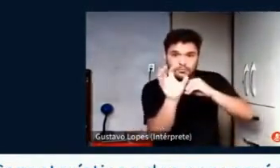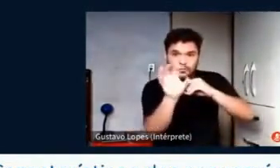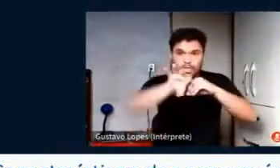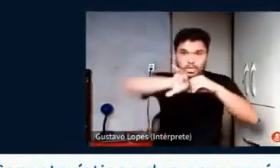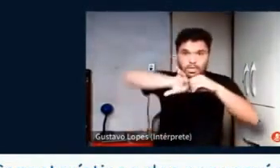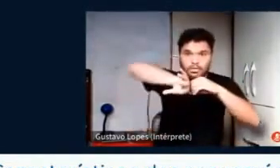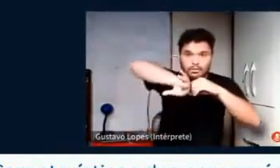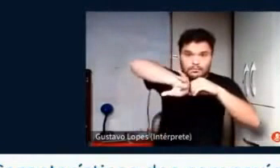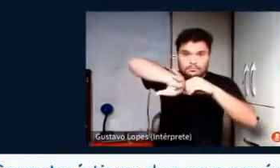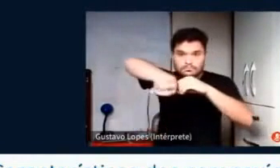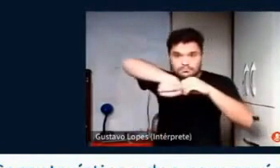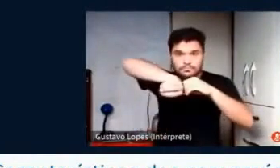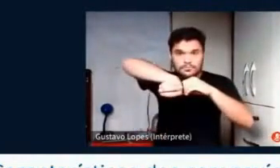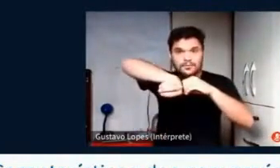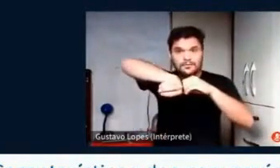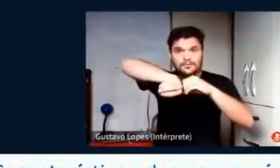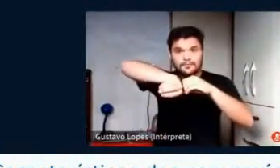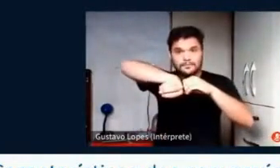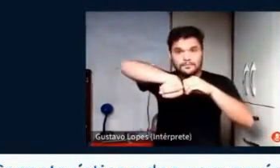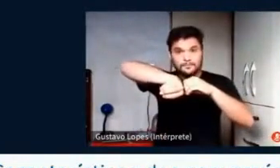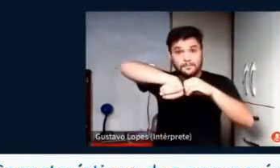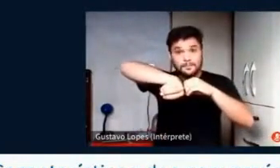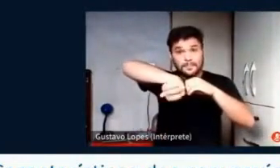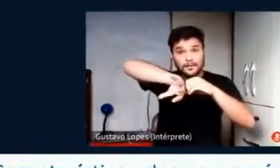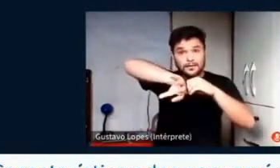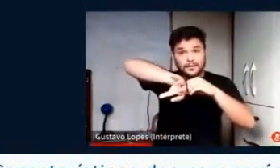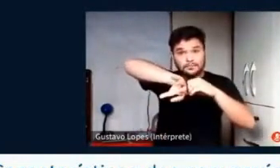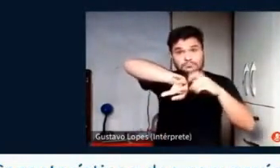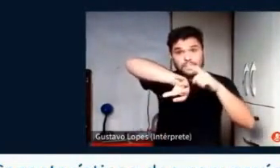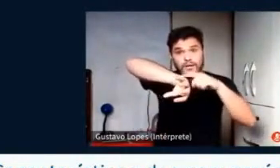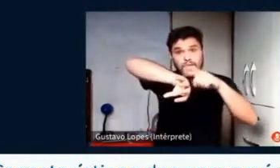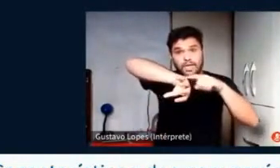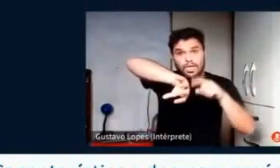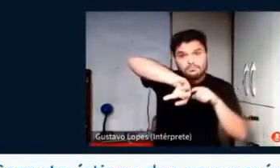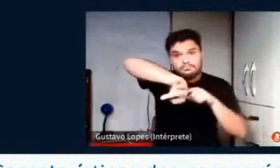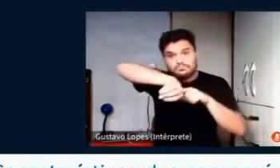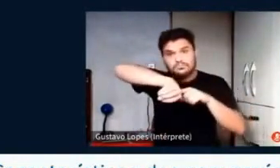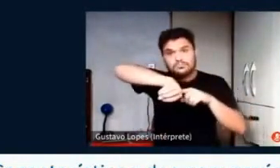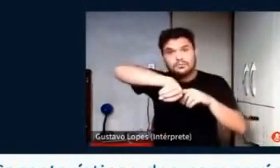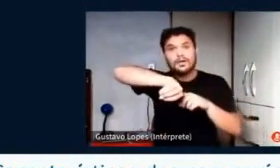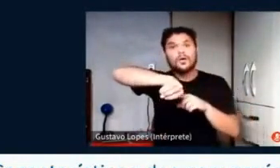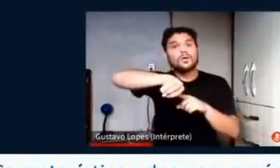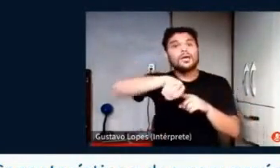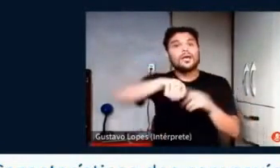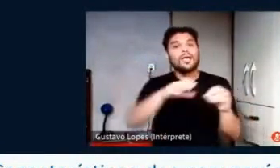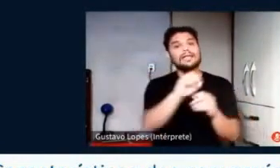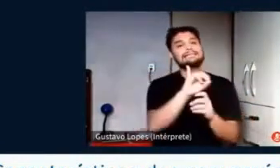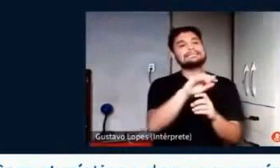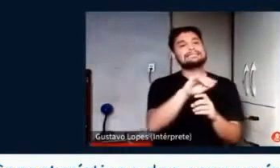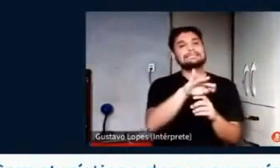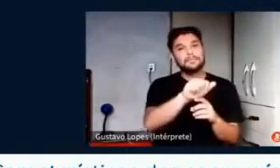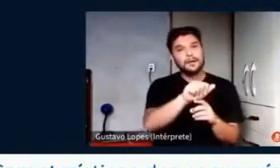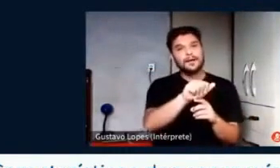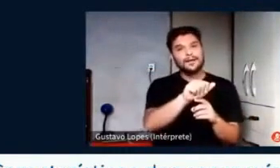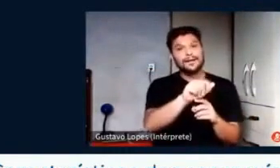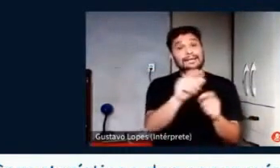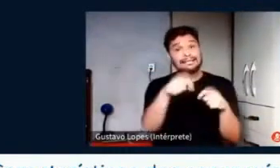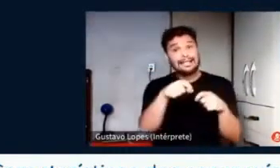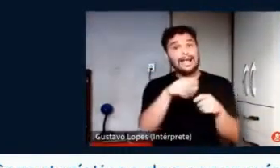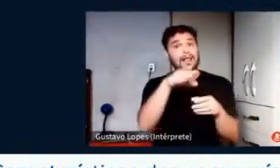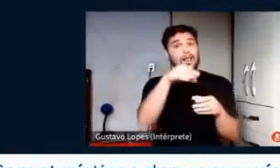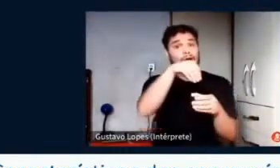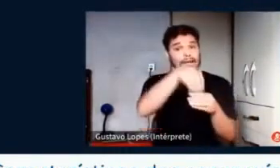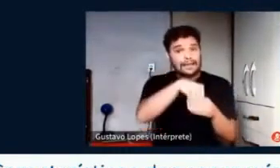se ligam a ECA, né, enzima cardioversora de angiotensina, e que fica localizada nas